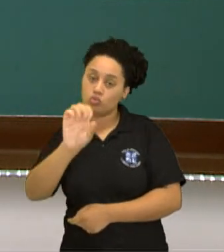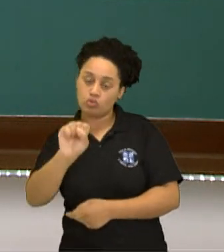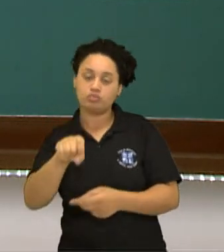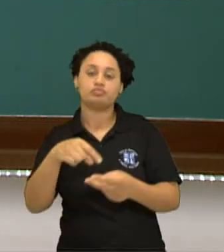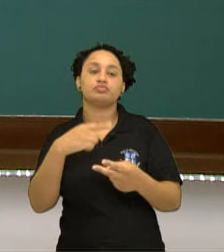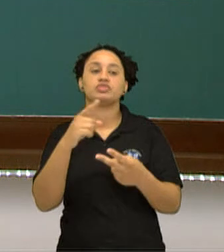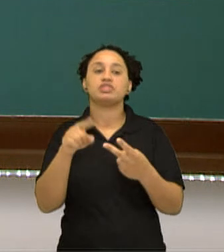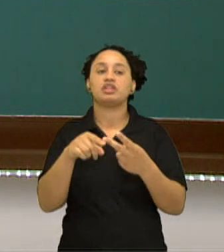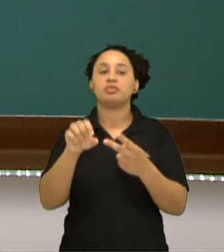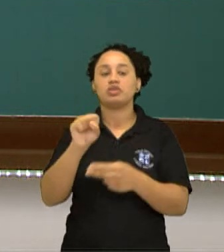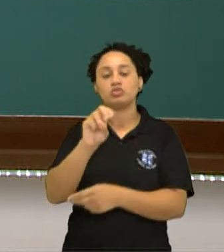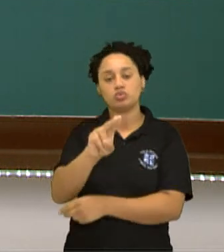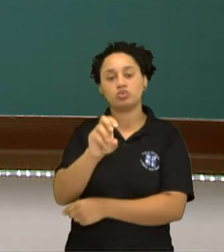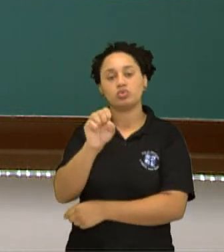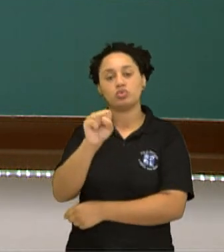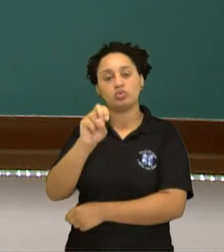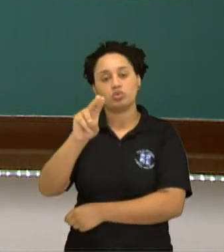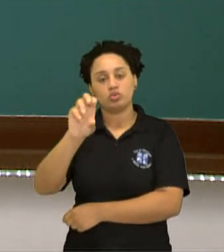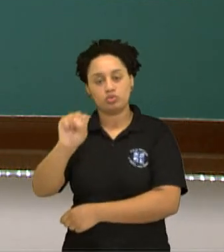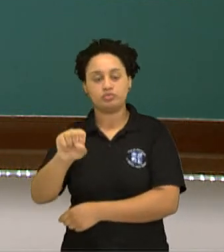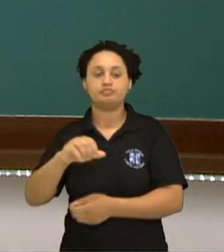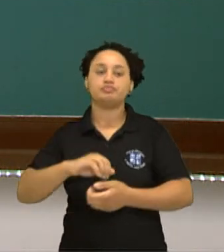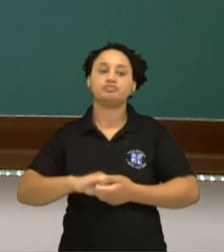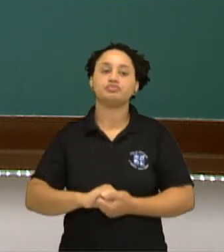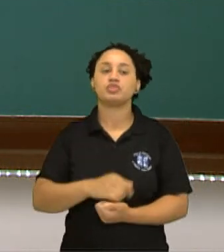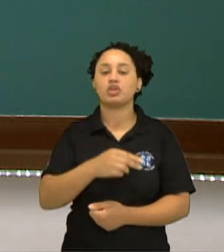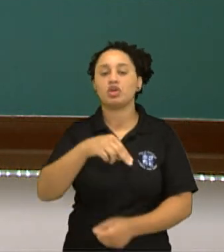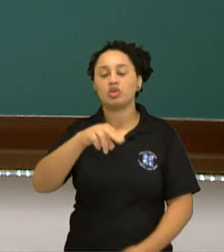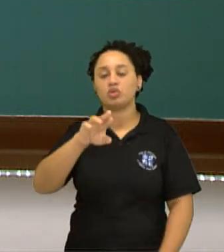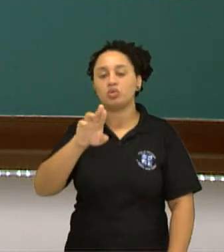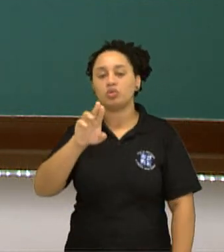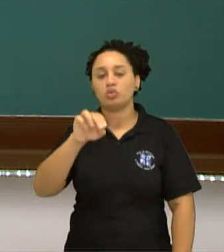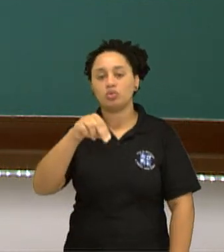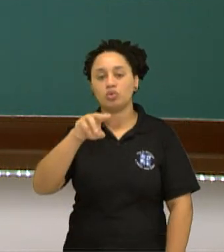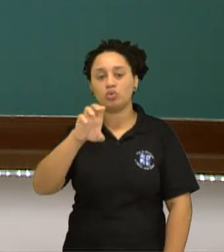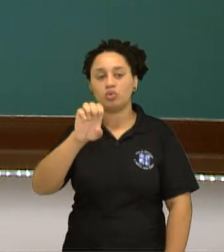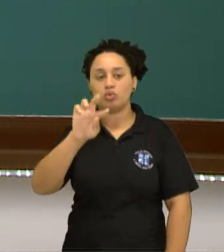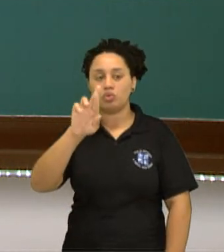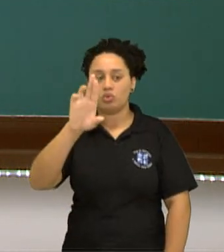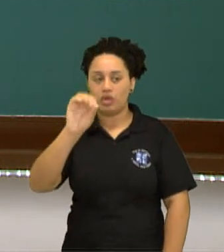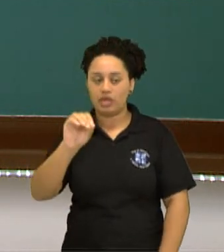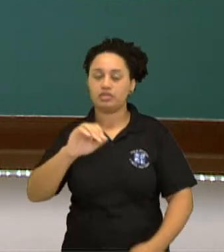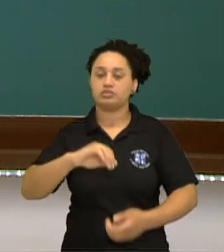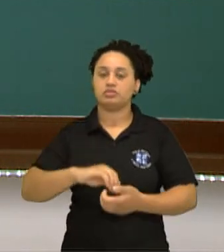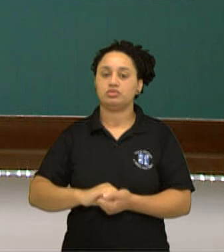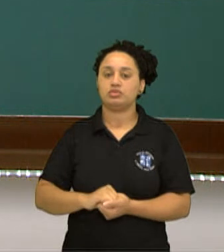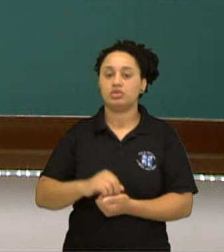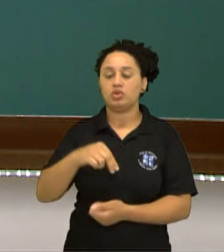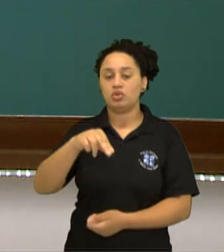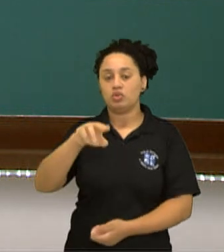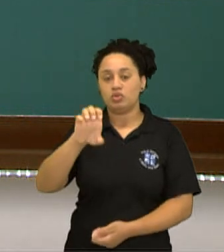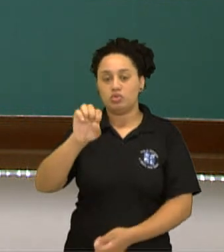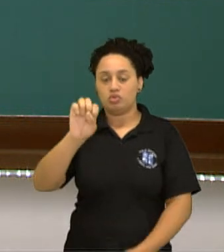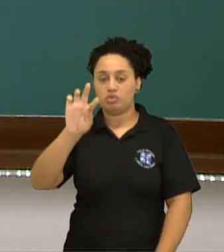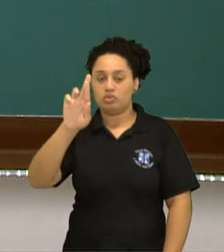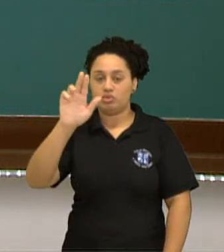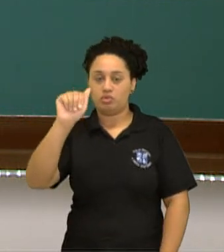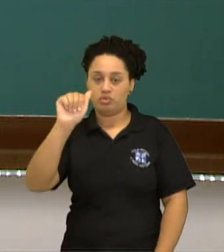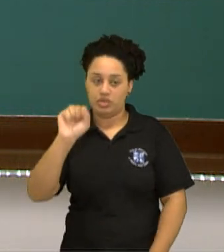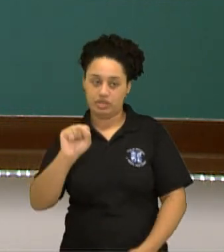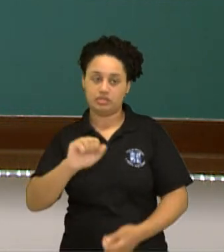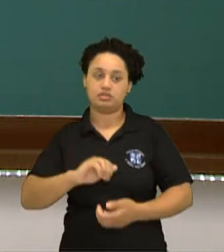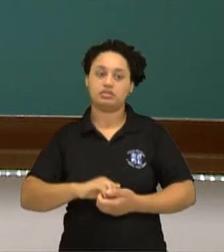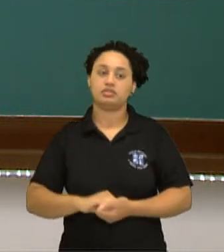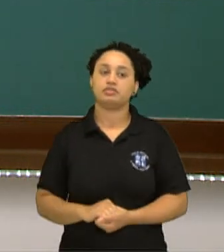su, sus, nuestro, nuestra, nuestros, nuestras,